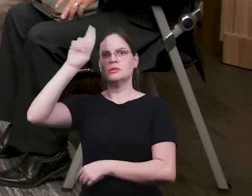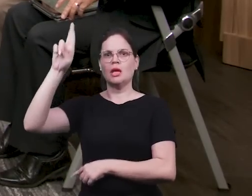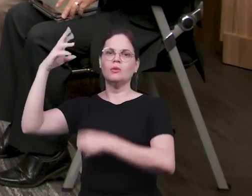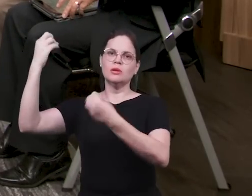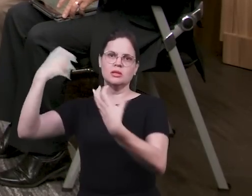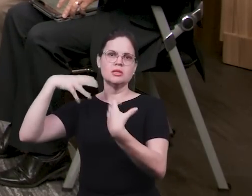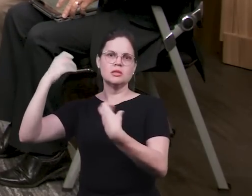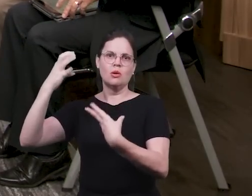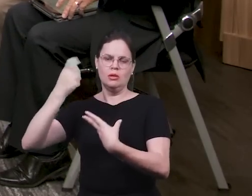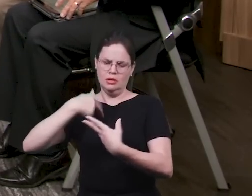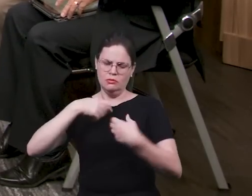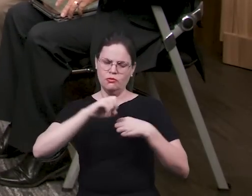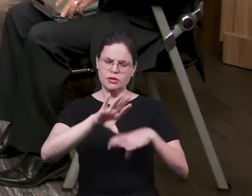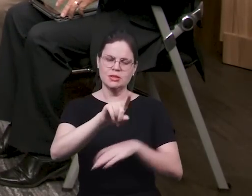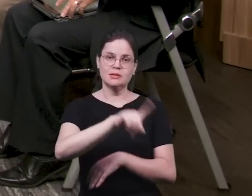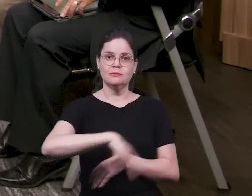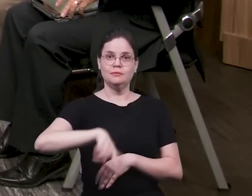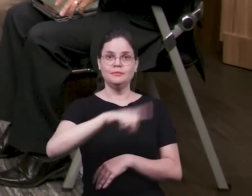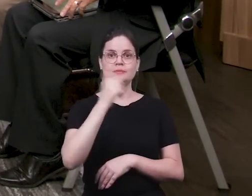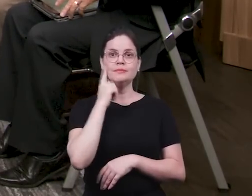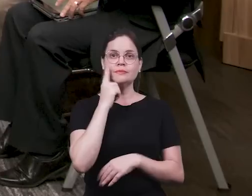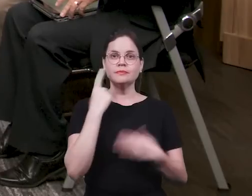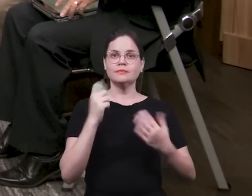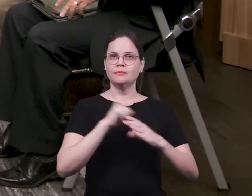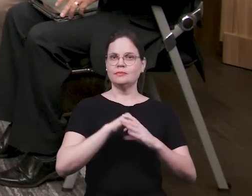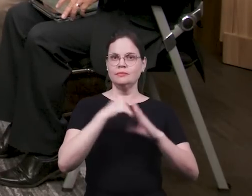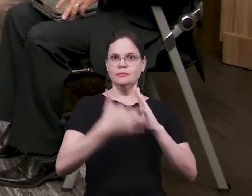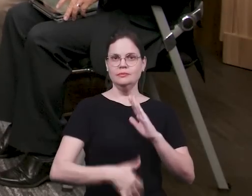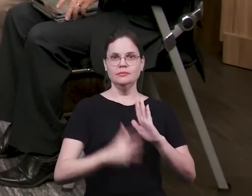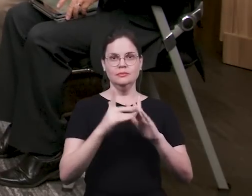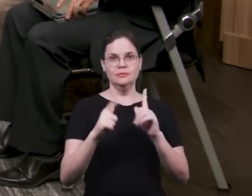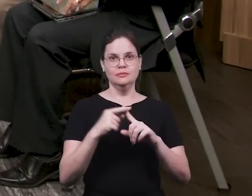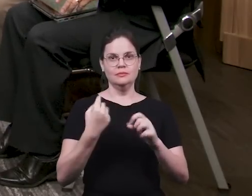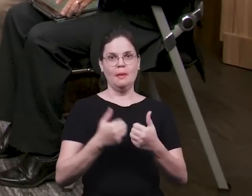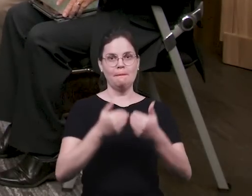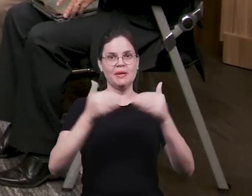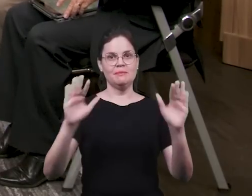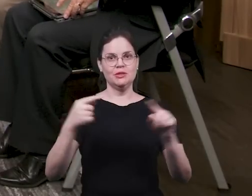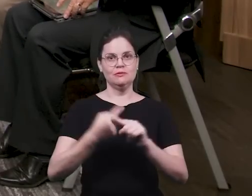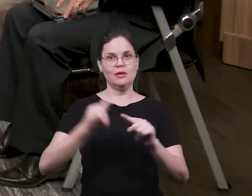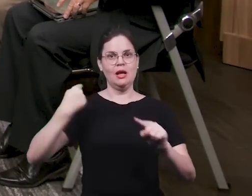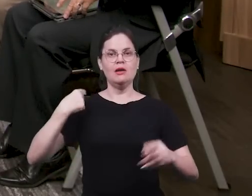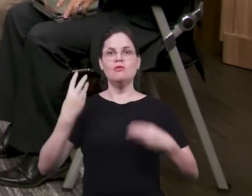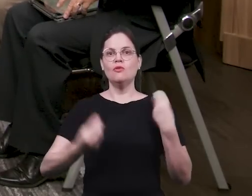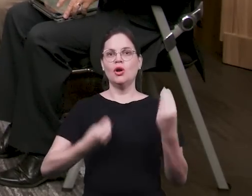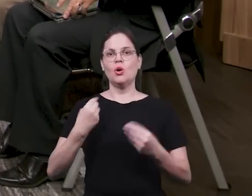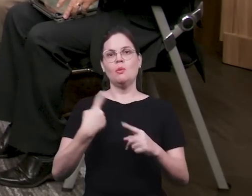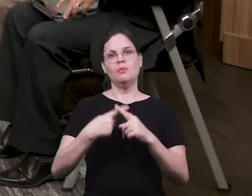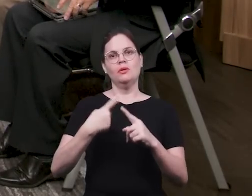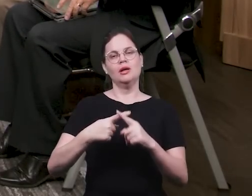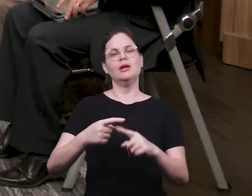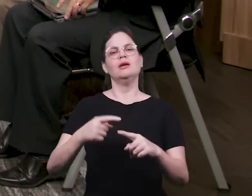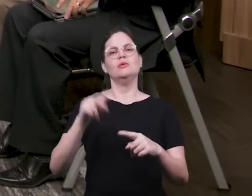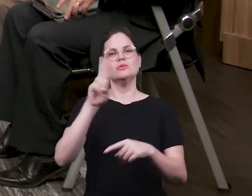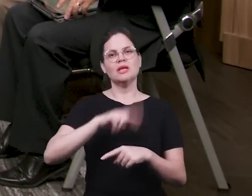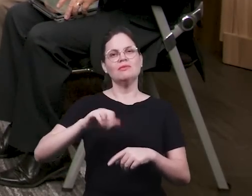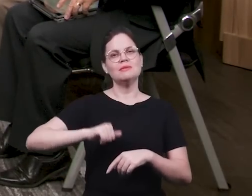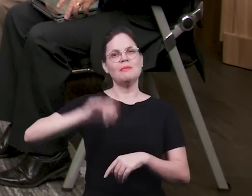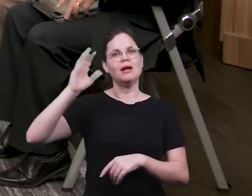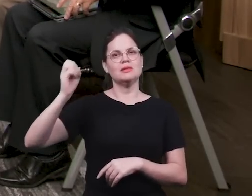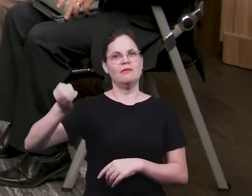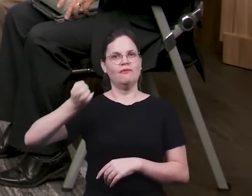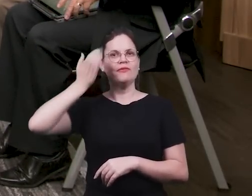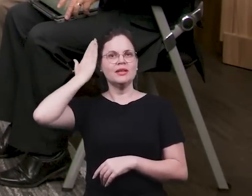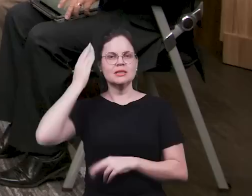se caracterizou, quer dizer, o ensino apostólico por revelação. Por isso, a operação dos